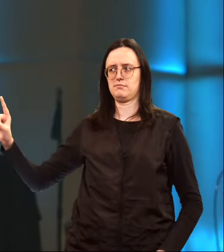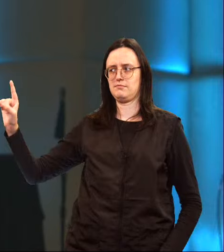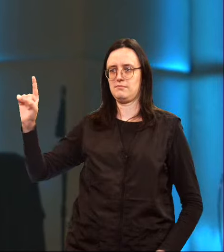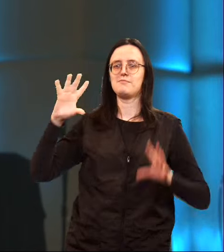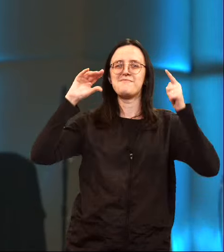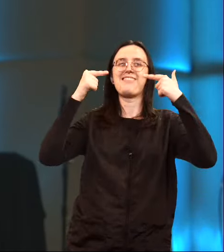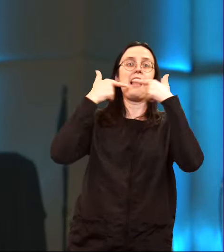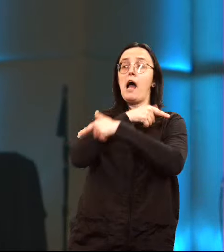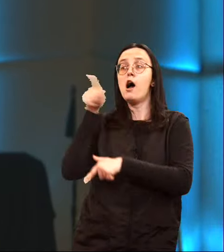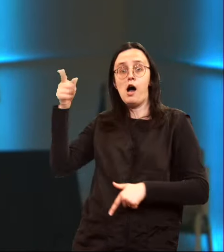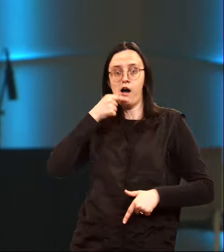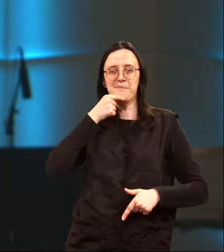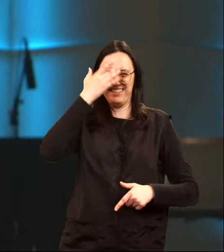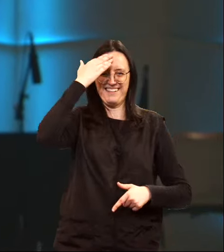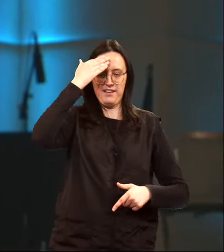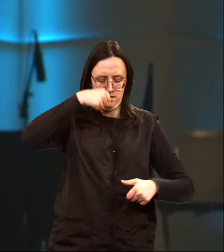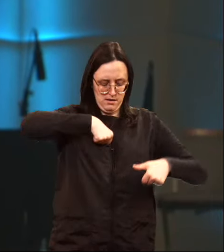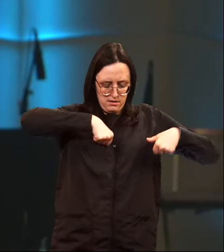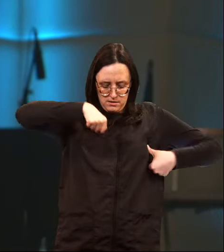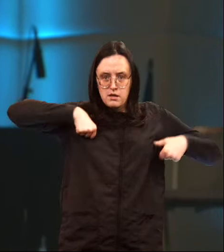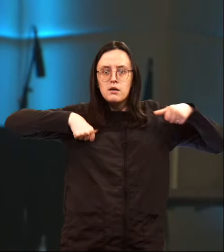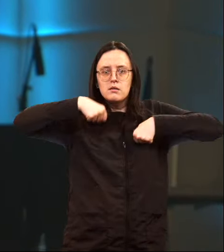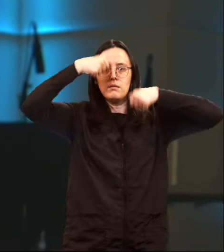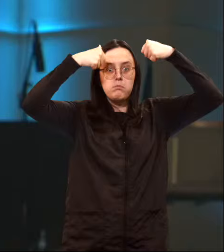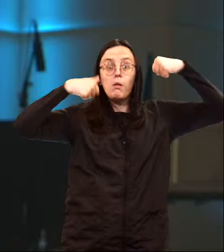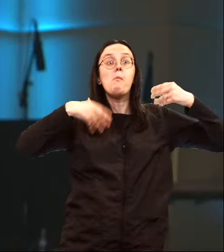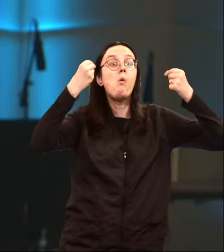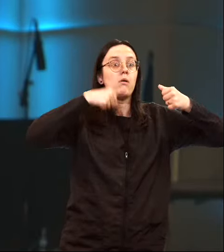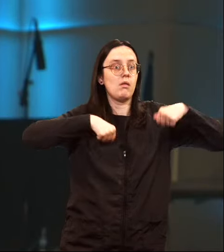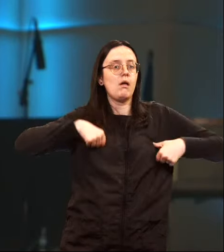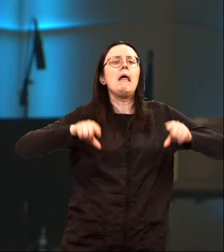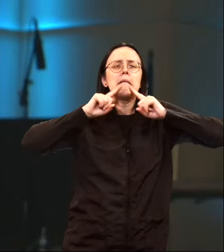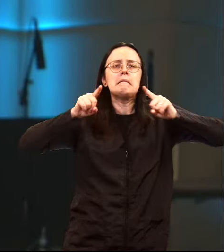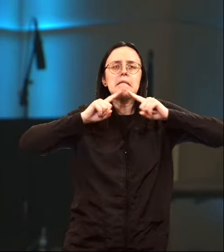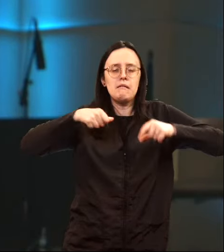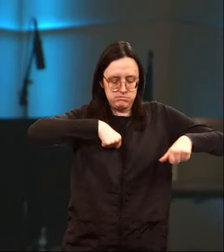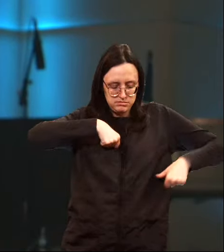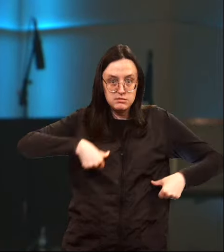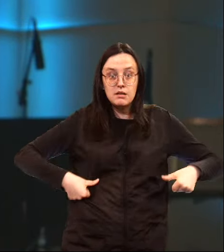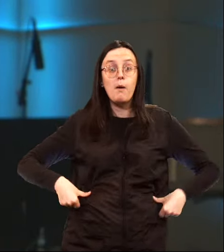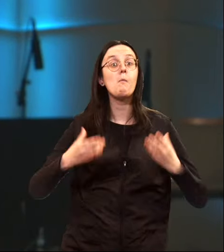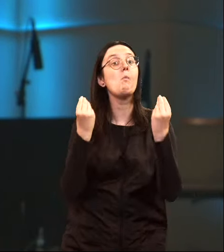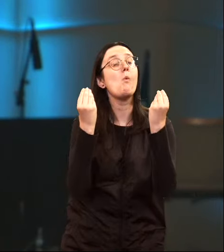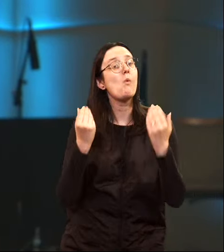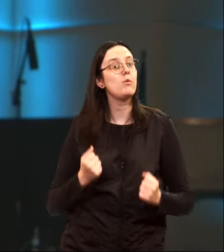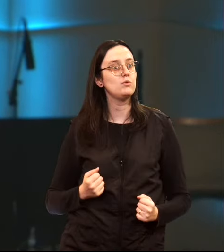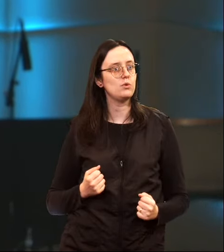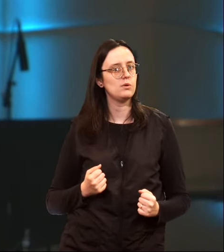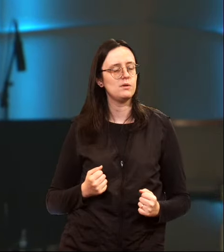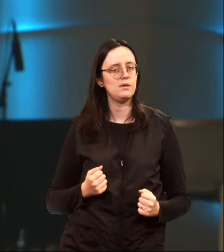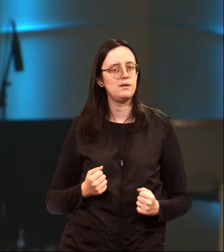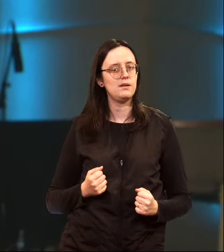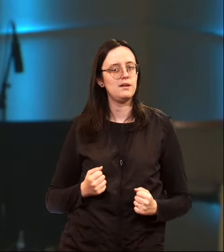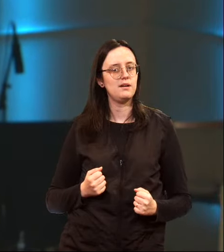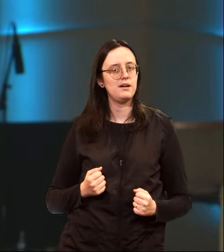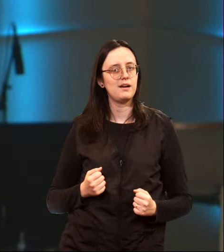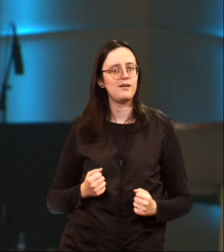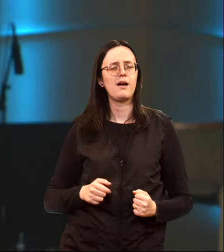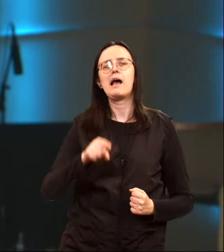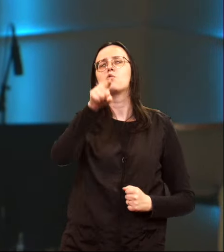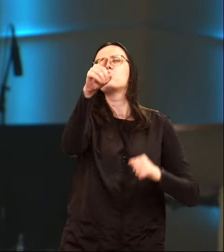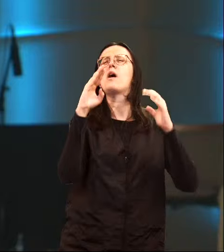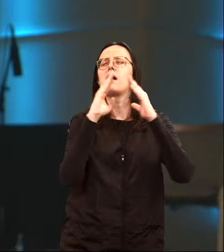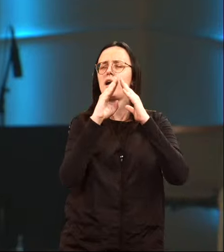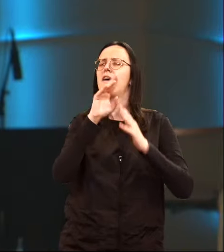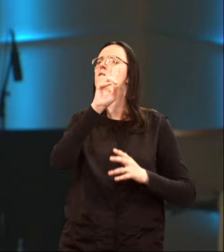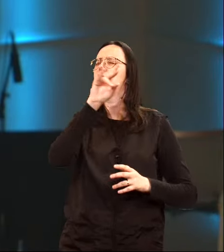a dar risada, porque ele era adesivo da cabeça até os pés. Ei, na tua casa